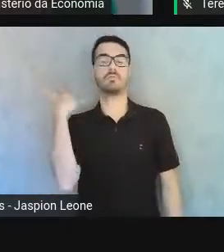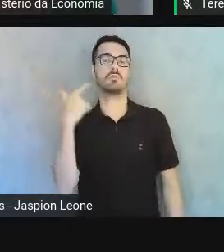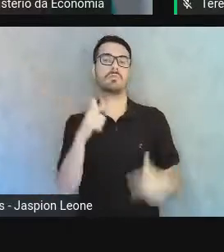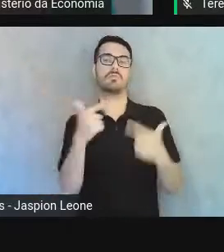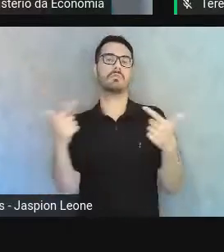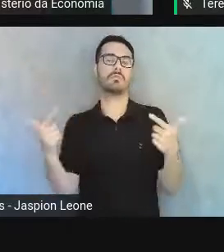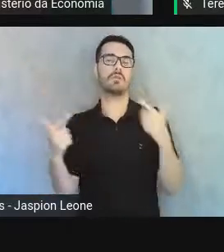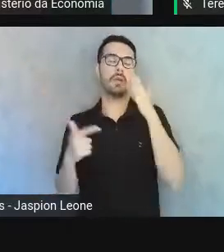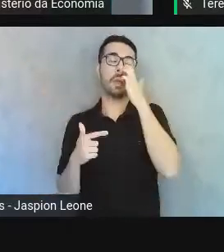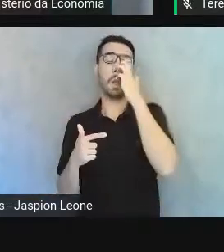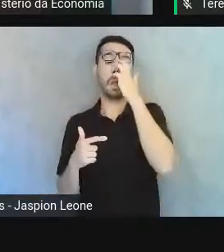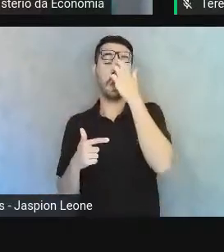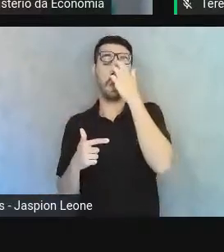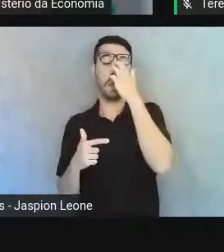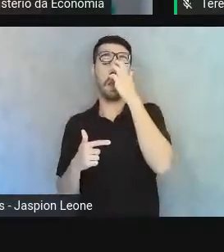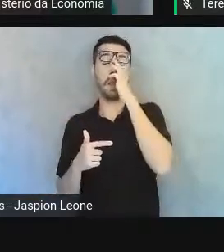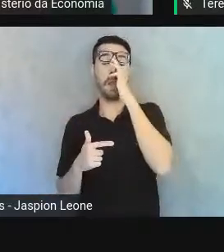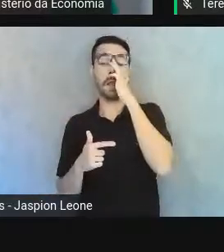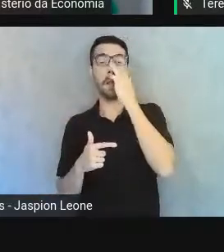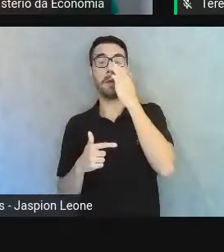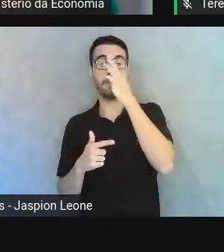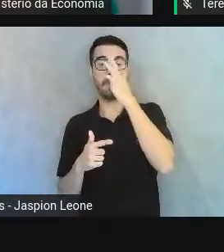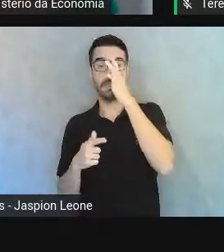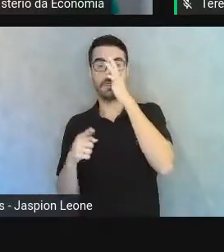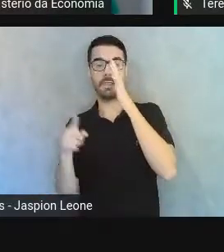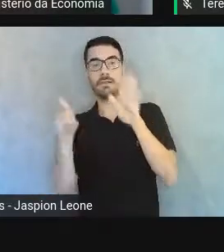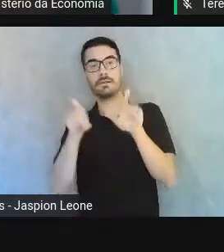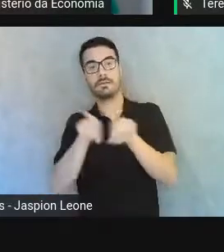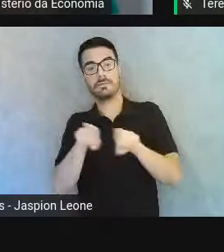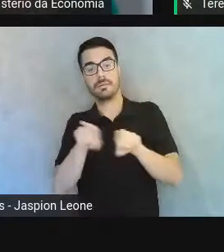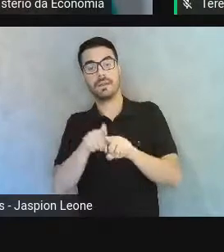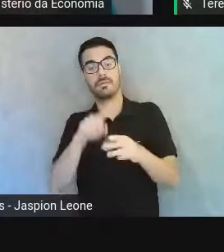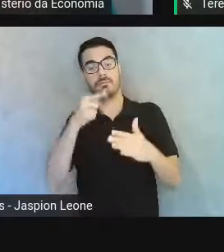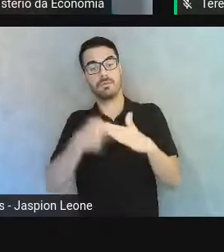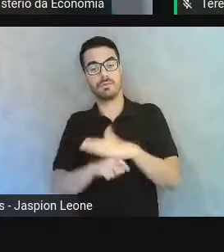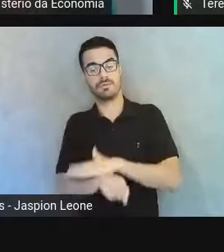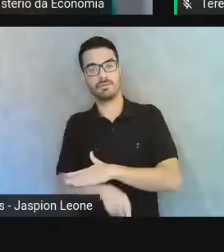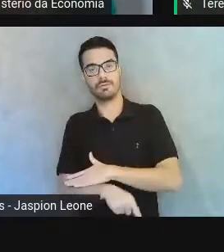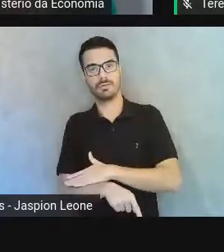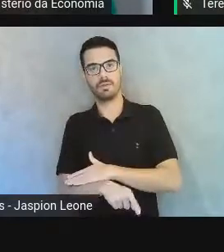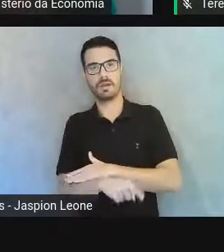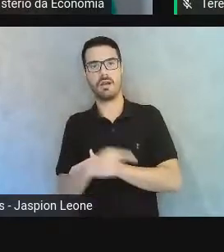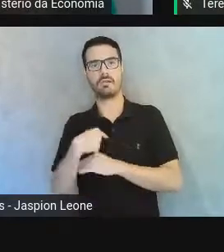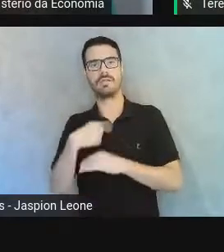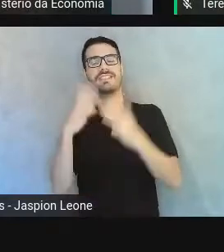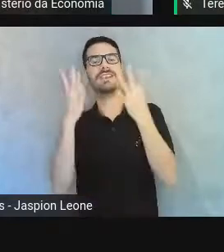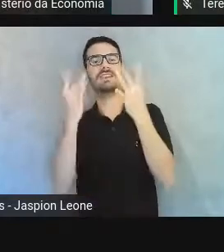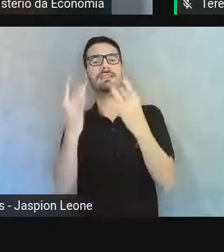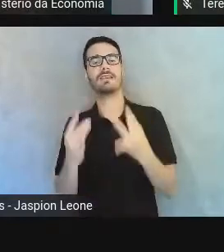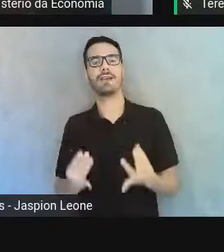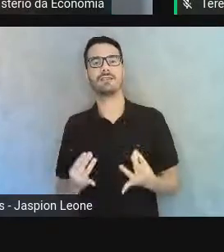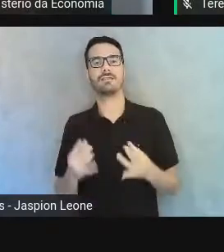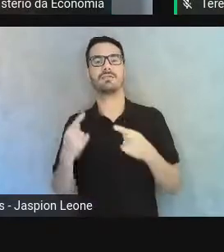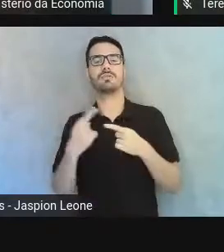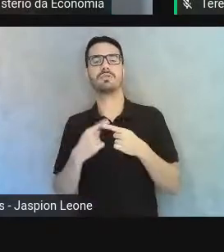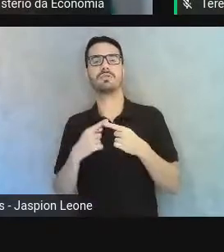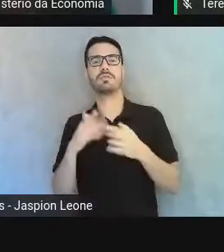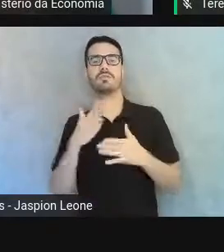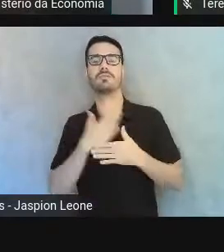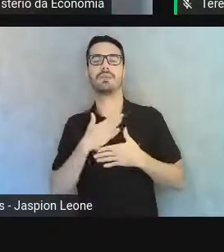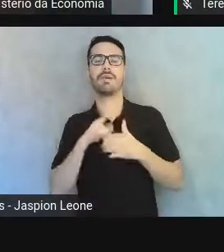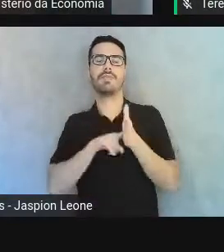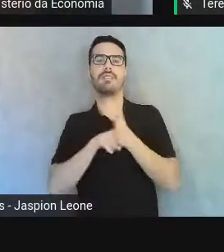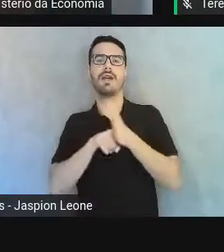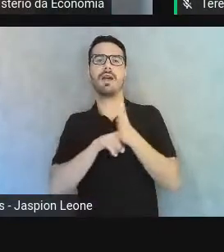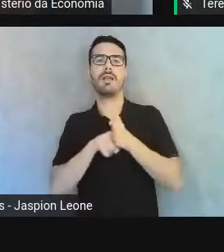e também de me aprofundar na questão finalística, como o Paulo disse, porque como a minha análise foi